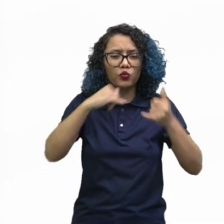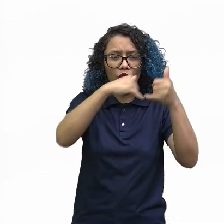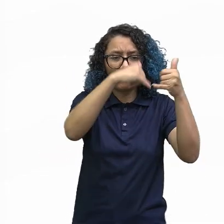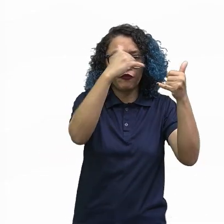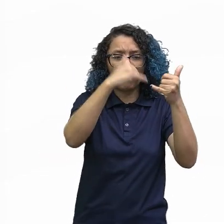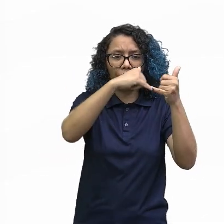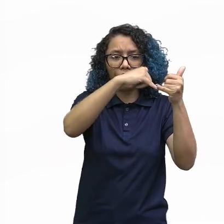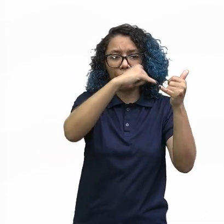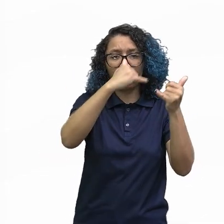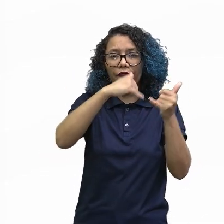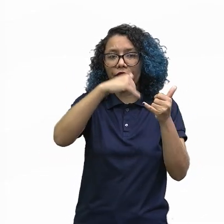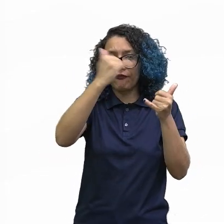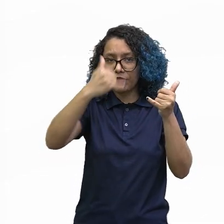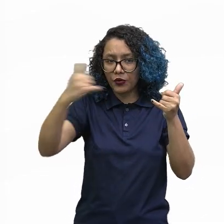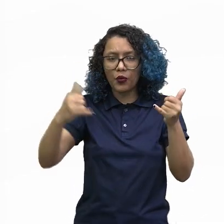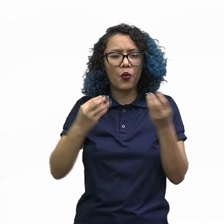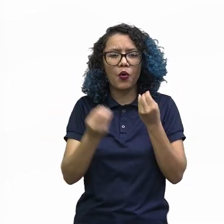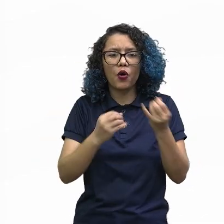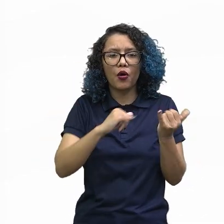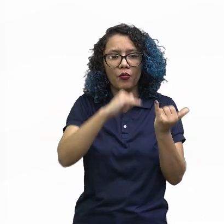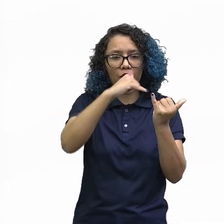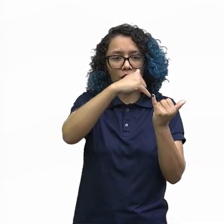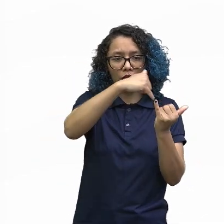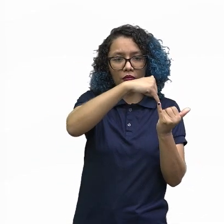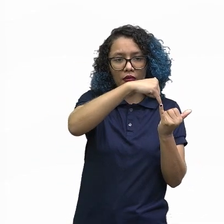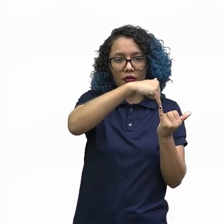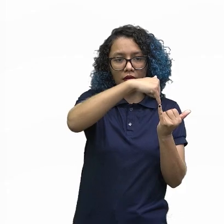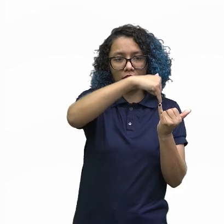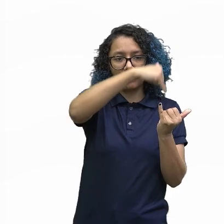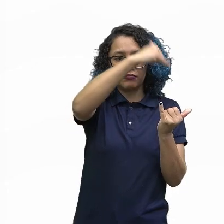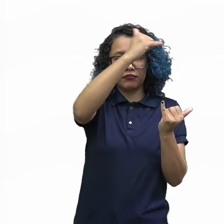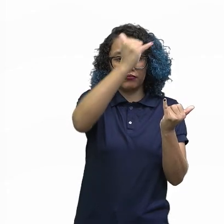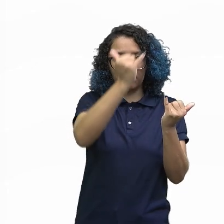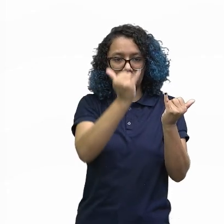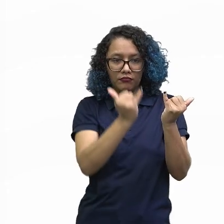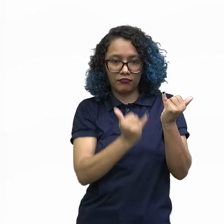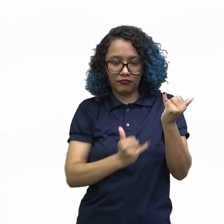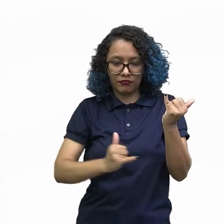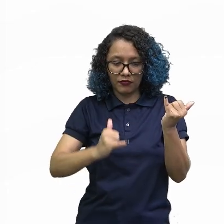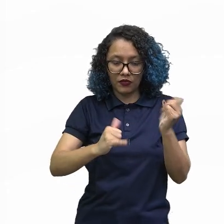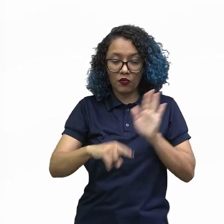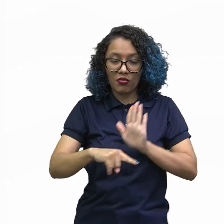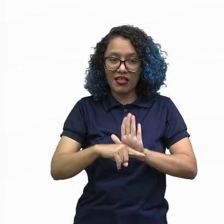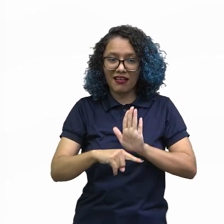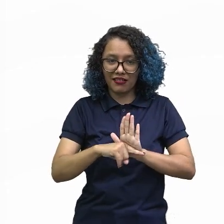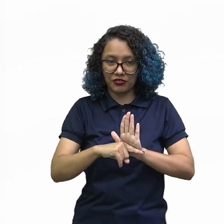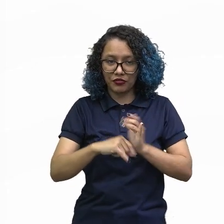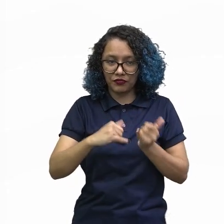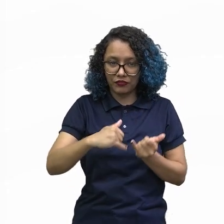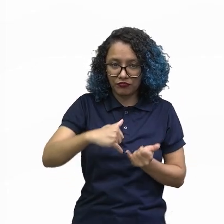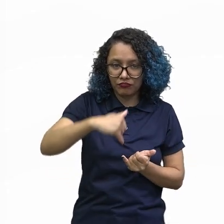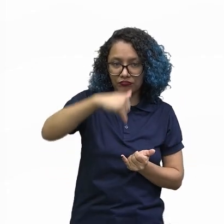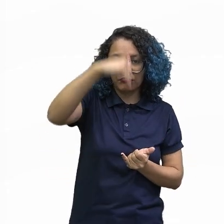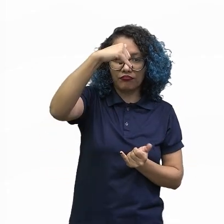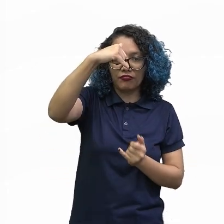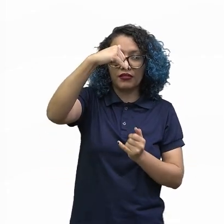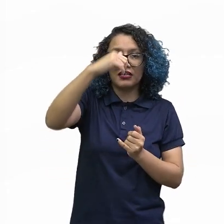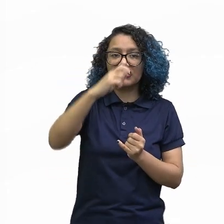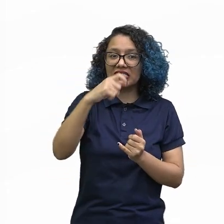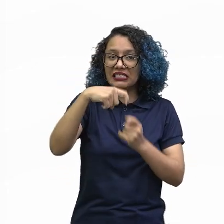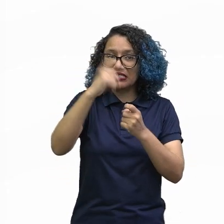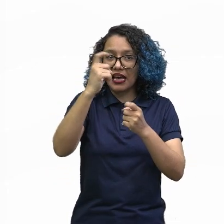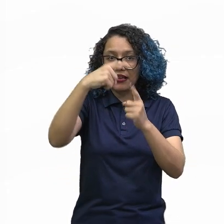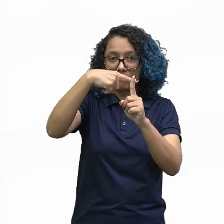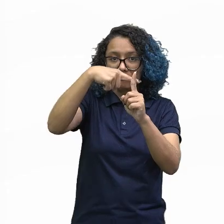eles saem do polo positivo, eles entram no polo negativo da outra pilha. E assim sucessivamente, fazendo com que as